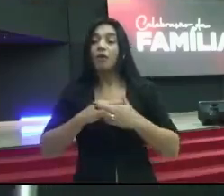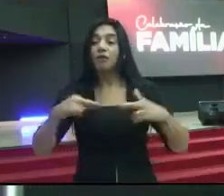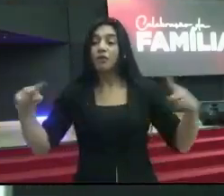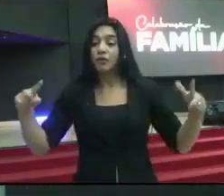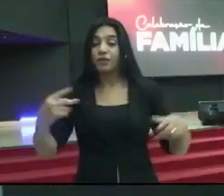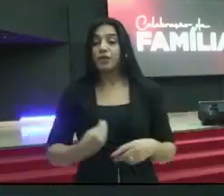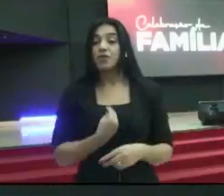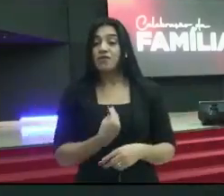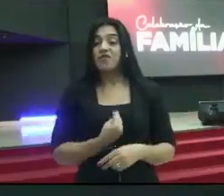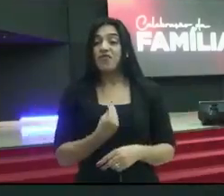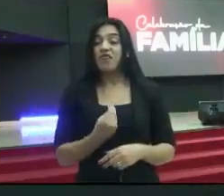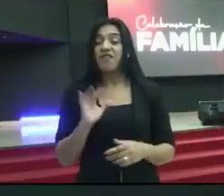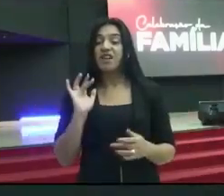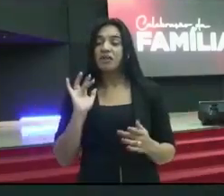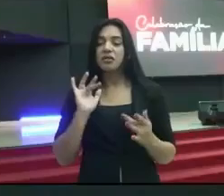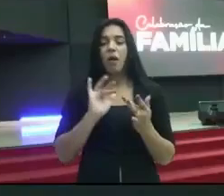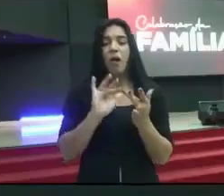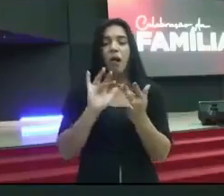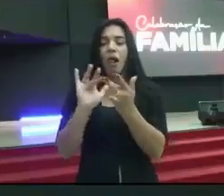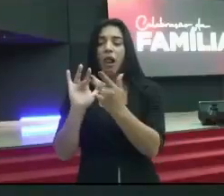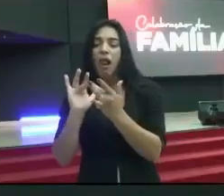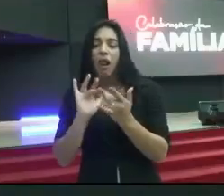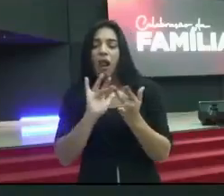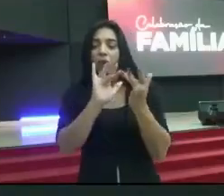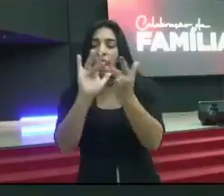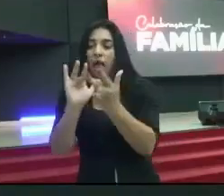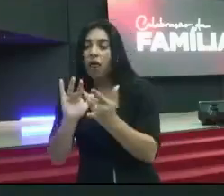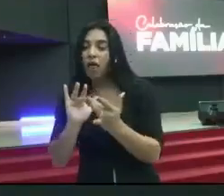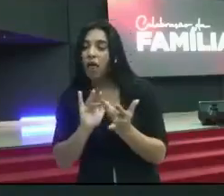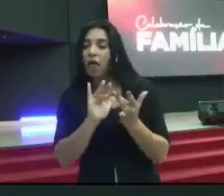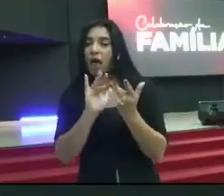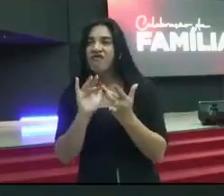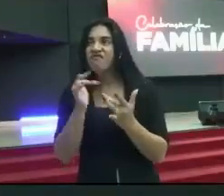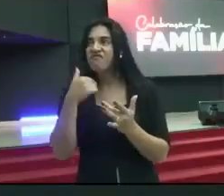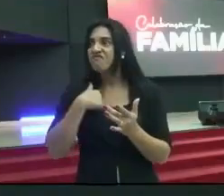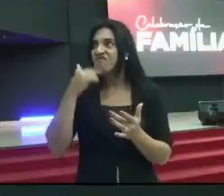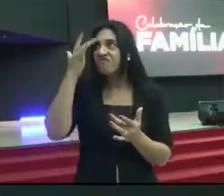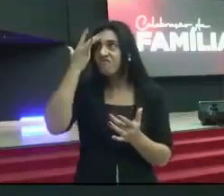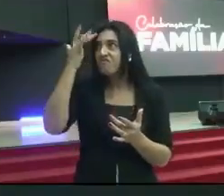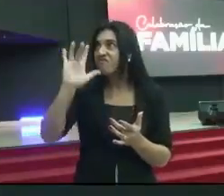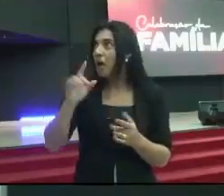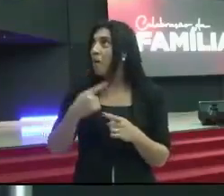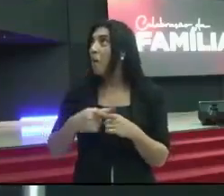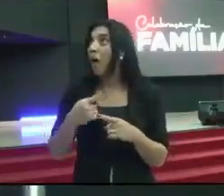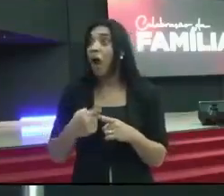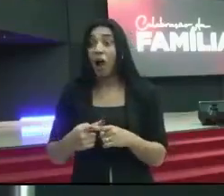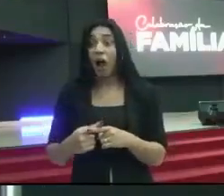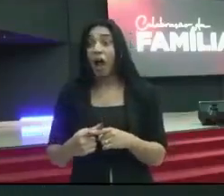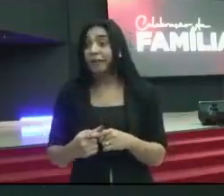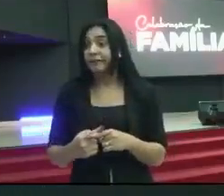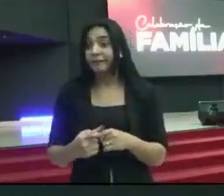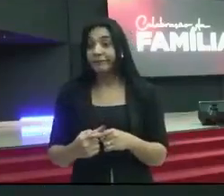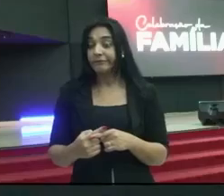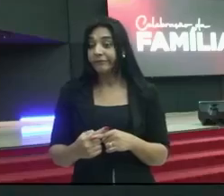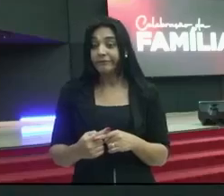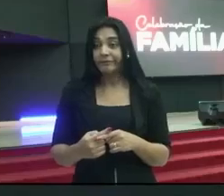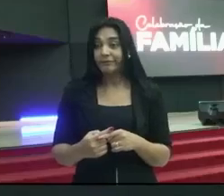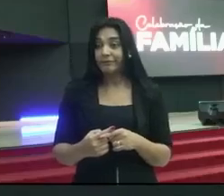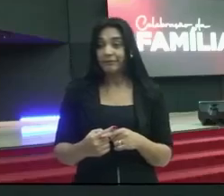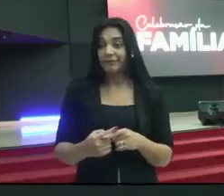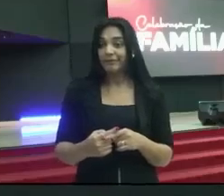sua vida que vão se conectando, e você não sabe por quê, não é